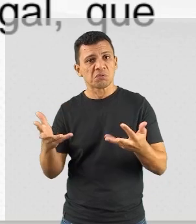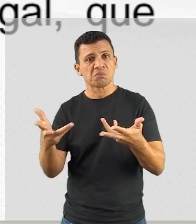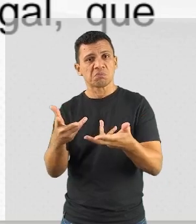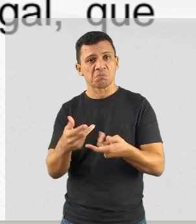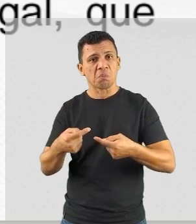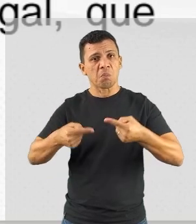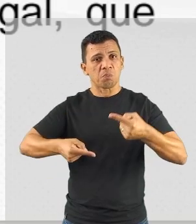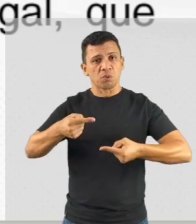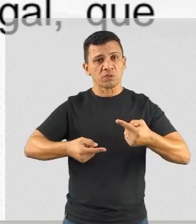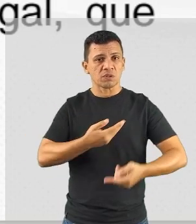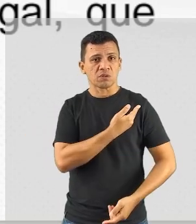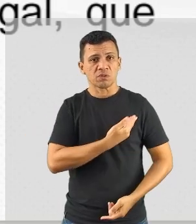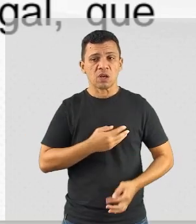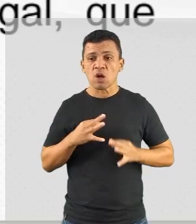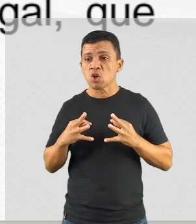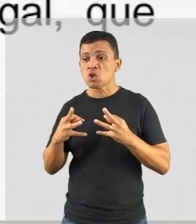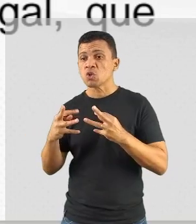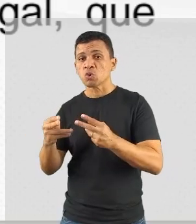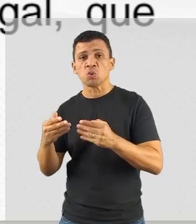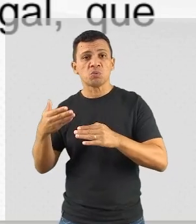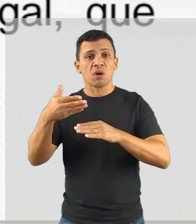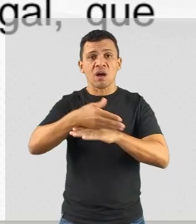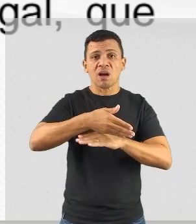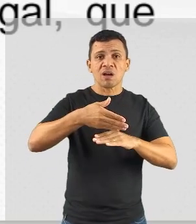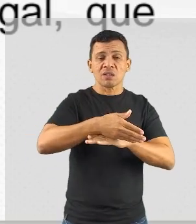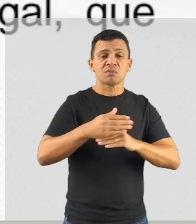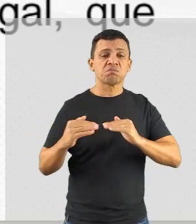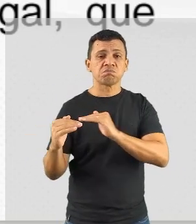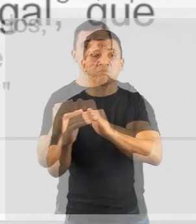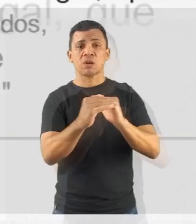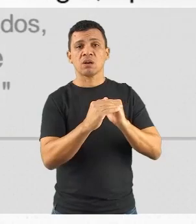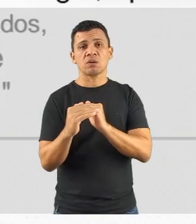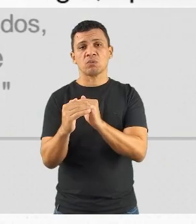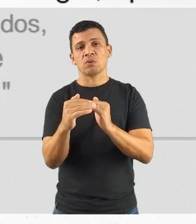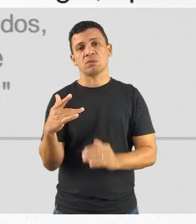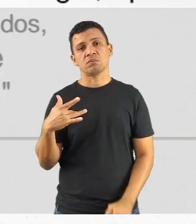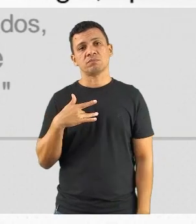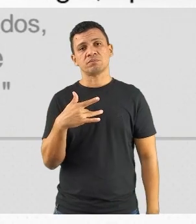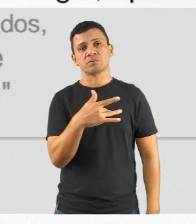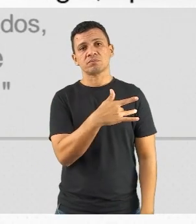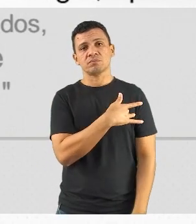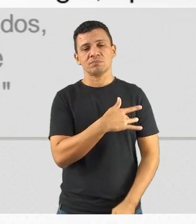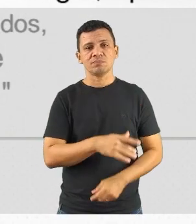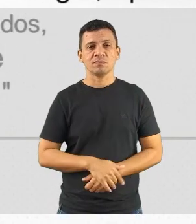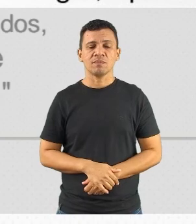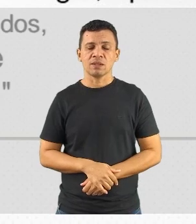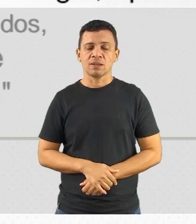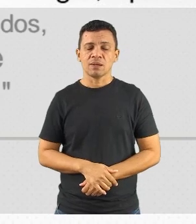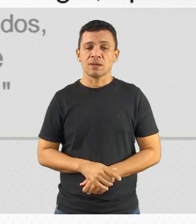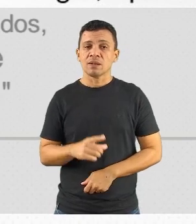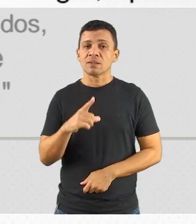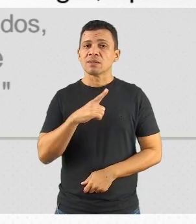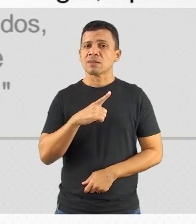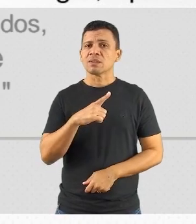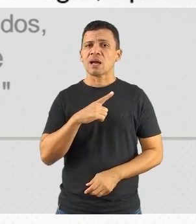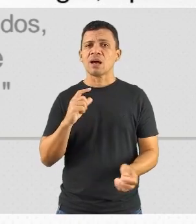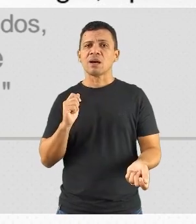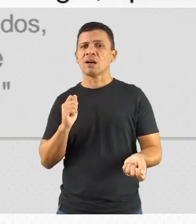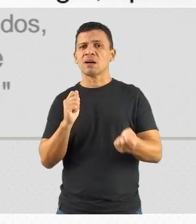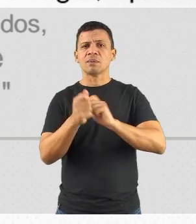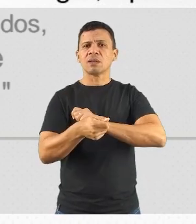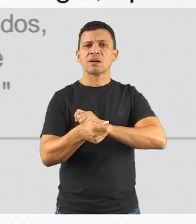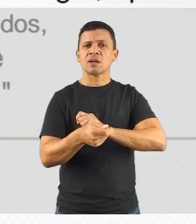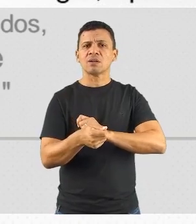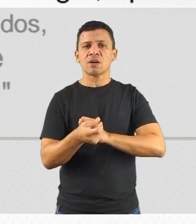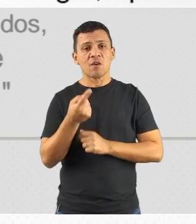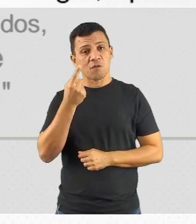priorizam o acesso igualitário à saúde. Então, aqui a gente verifica uma relação ao externo, mas está bem mais adequado, plausível ao